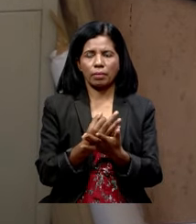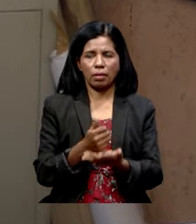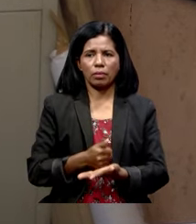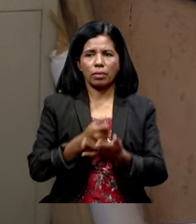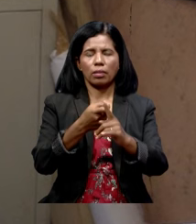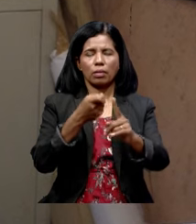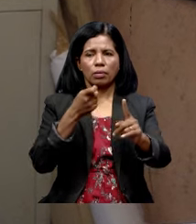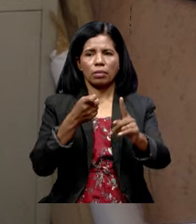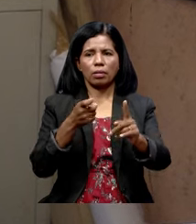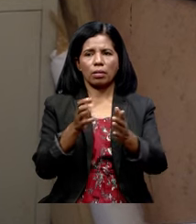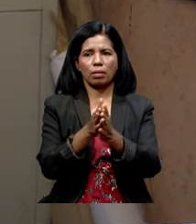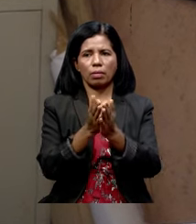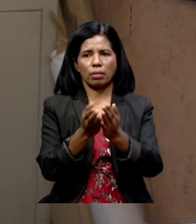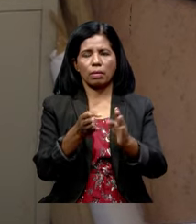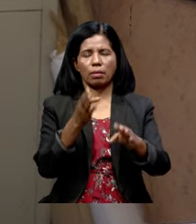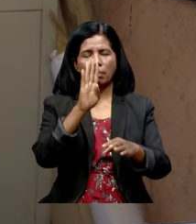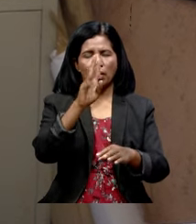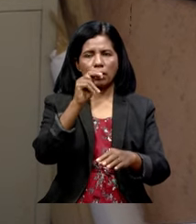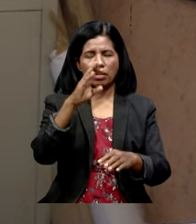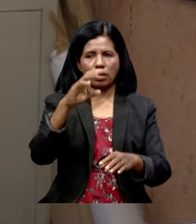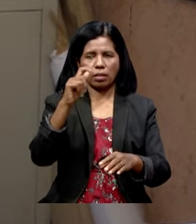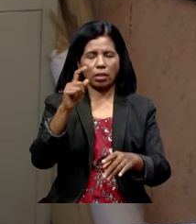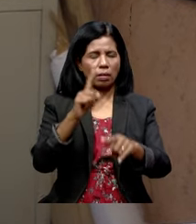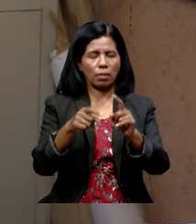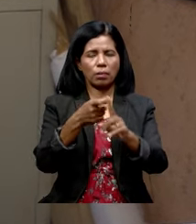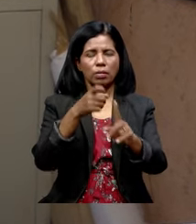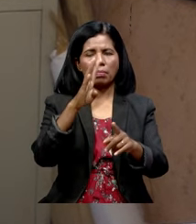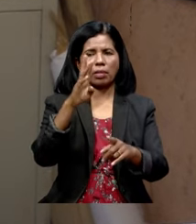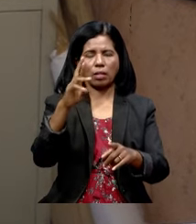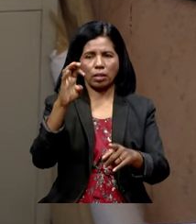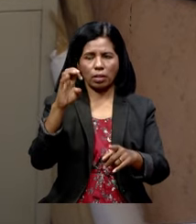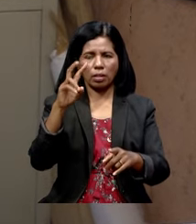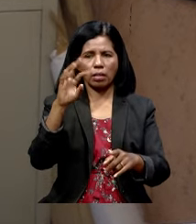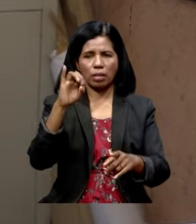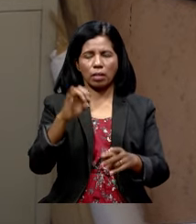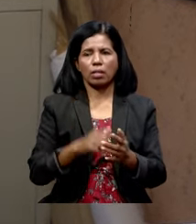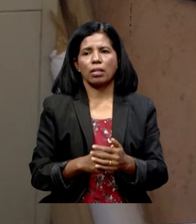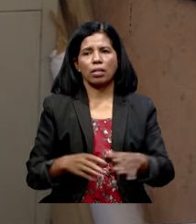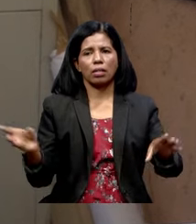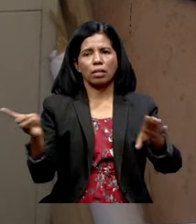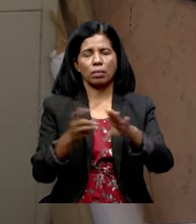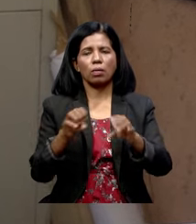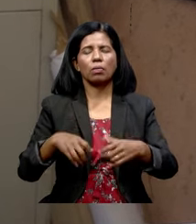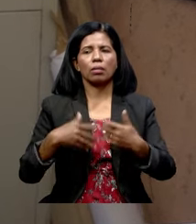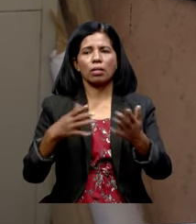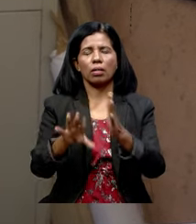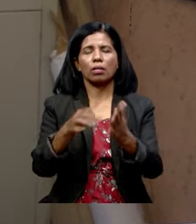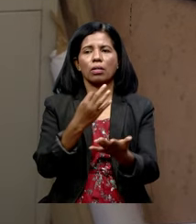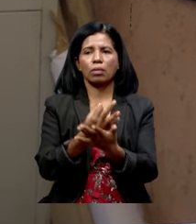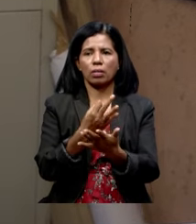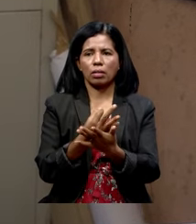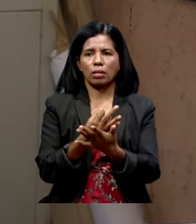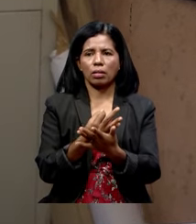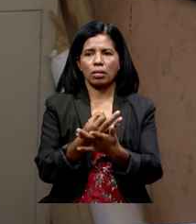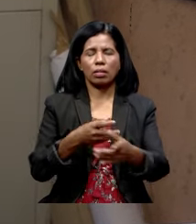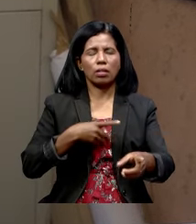ne husi pensepel la bene husi beri ar ninia documentos o insan ya tu be hetan subsidio ne ni